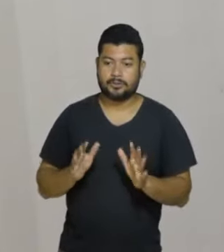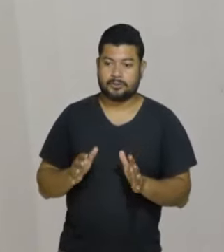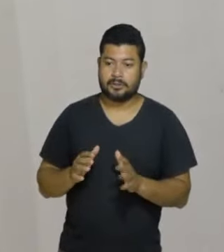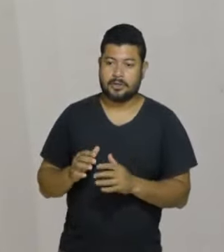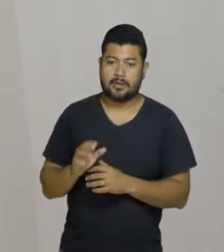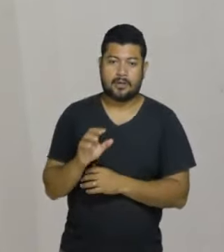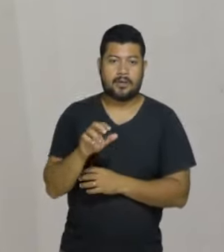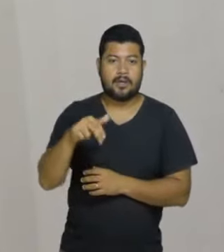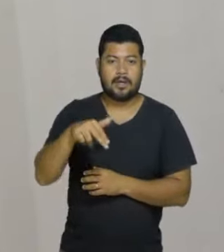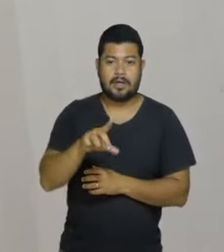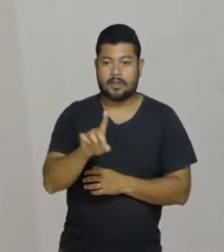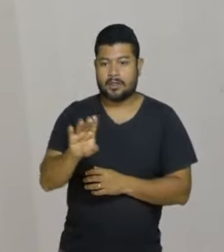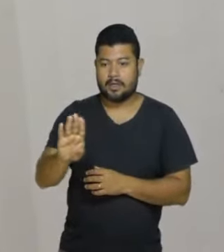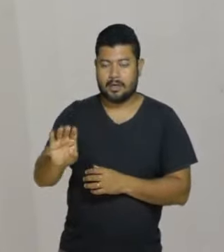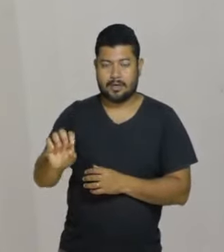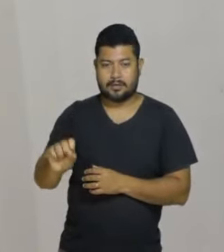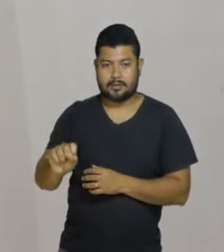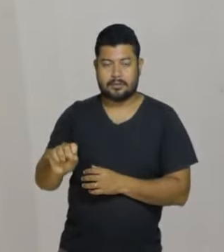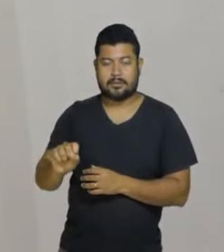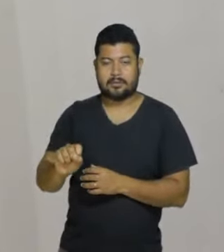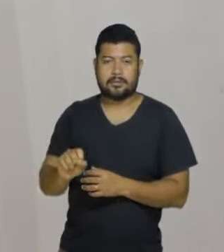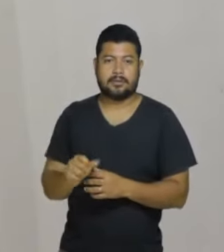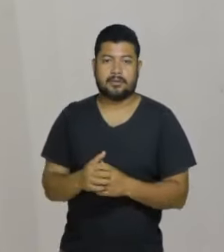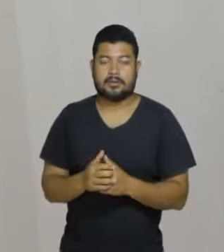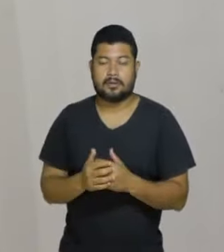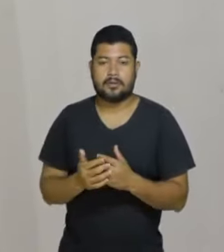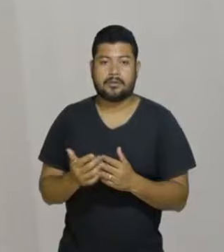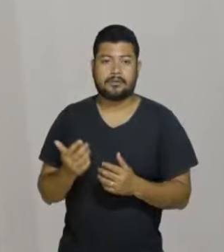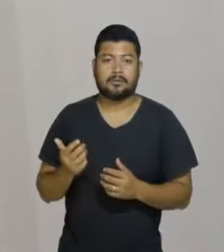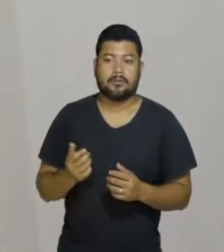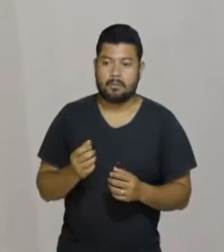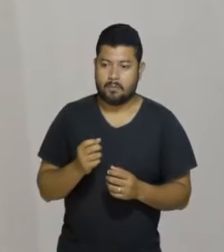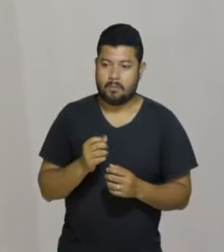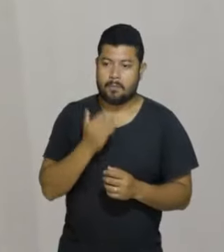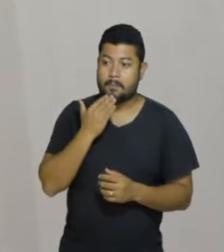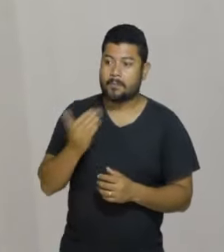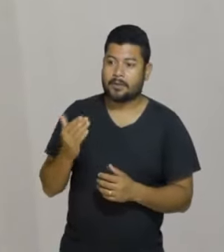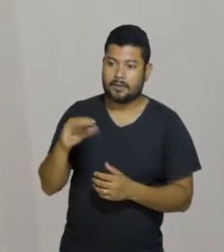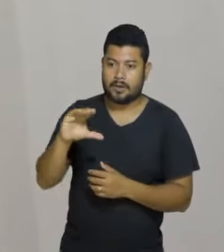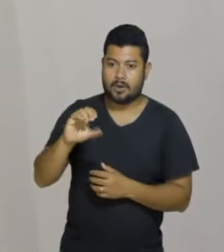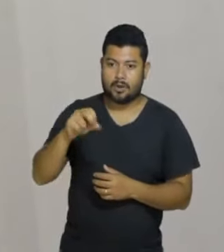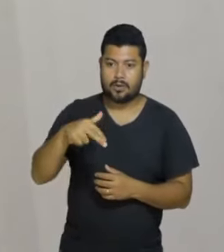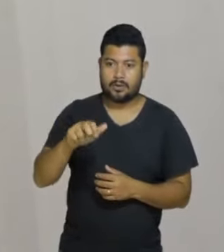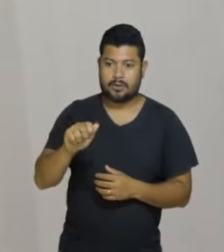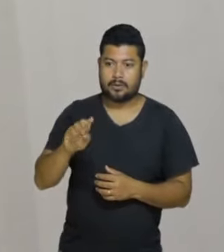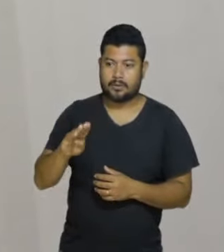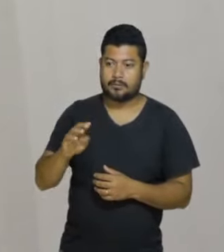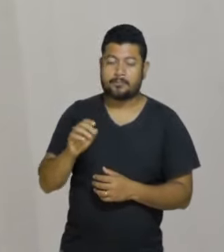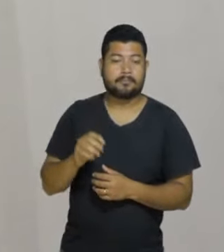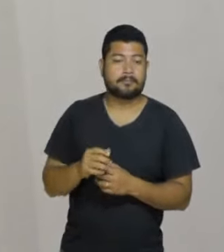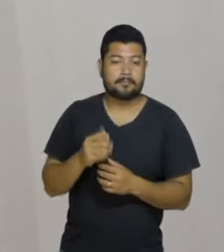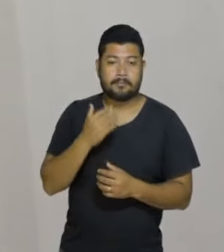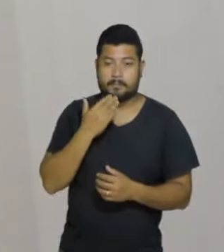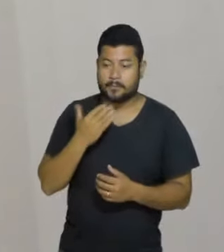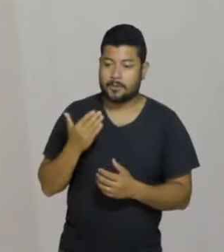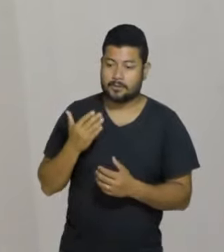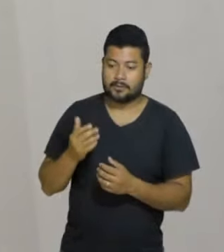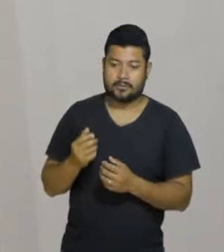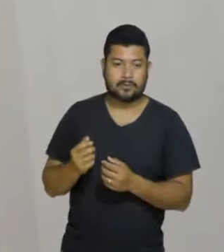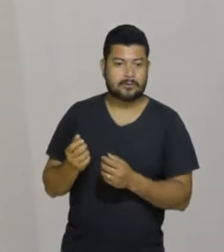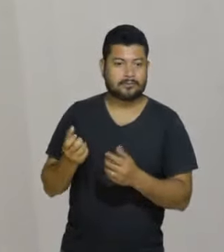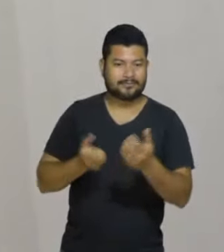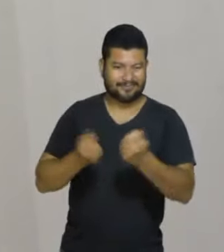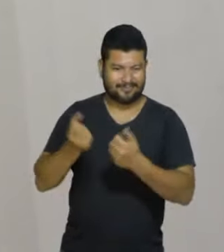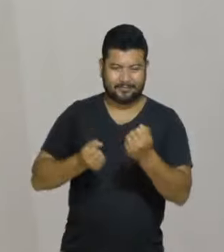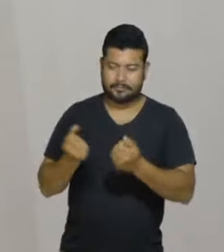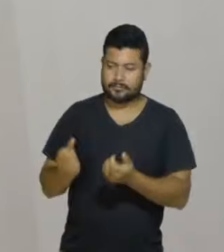MDS e que já podem encaminhar os pedidos à Conab para solicitar os estoques. A ação faz parte de uma série